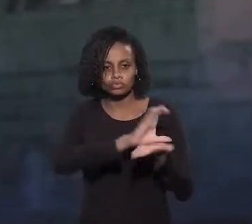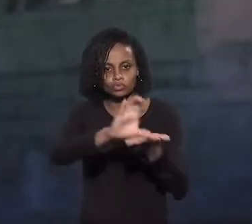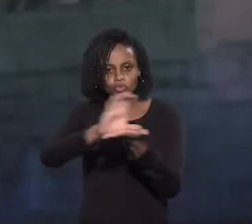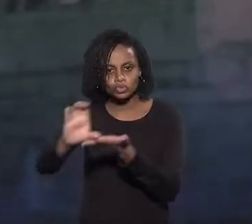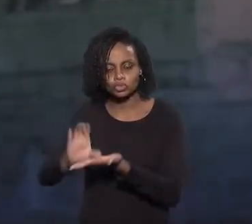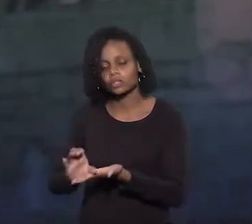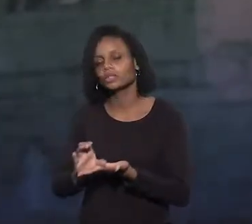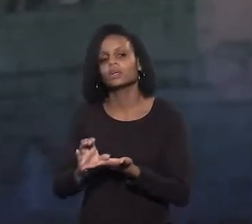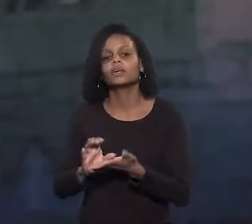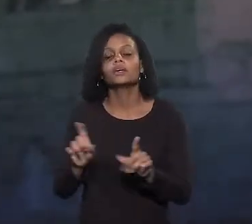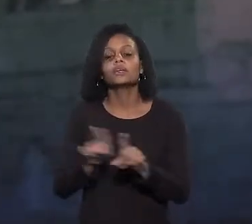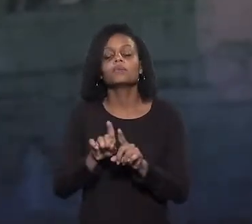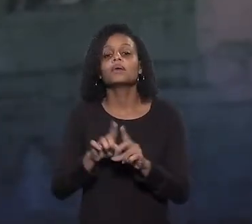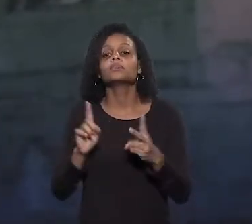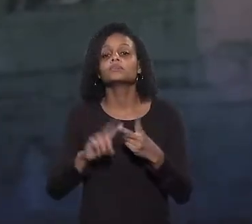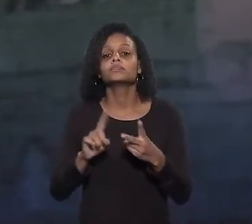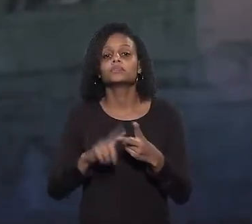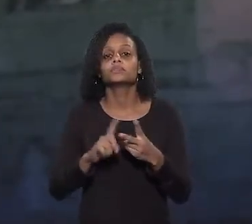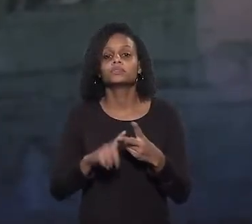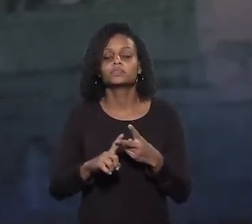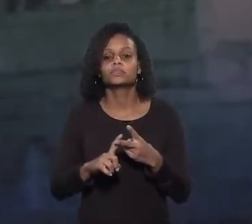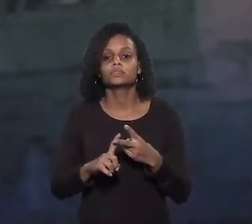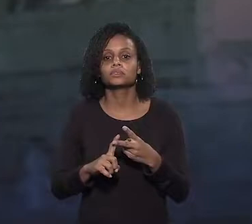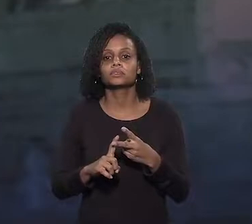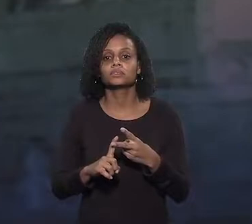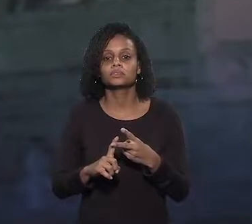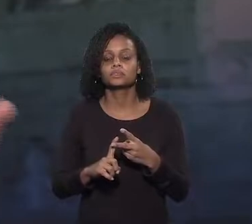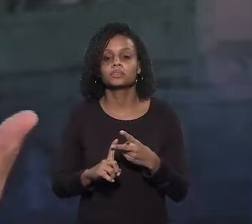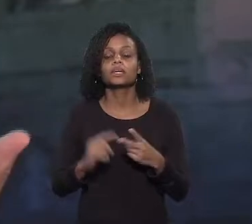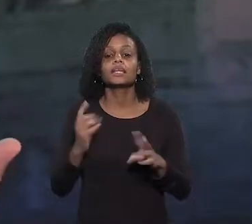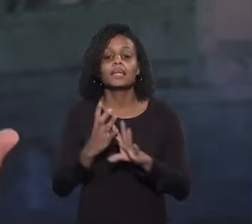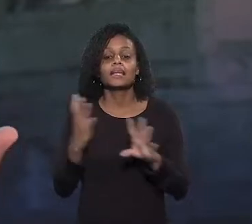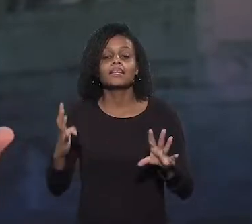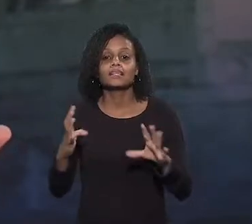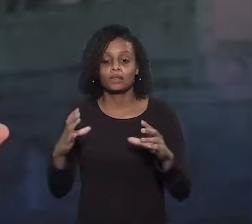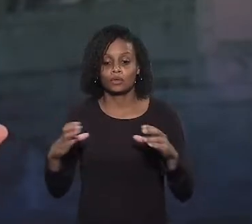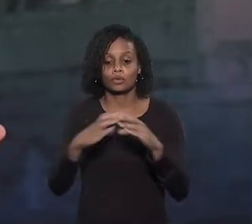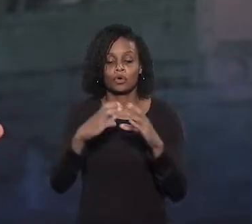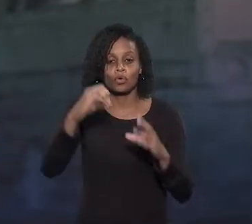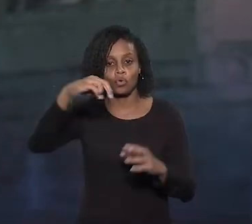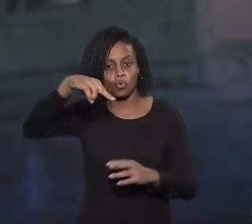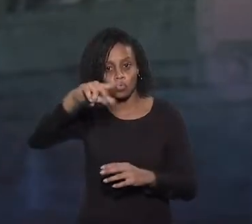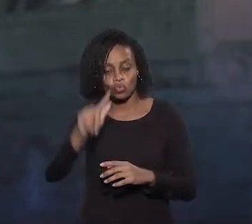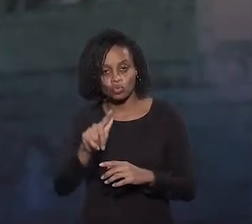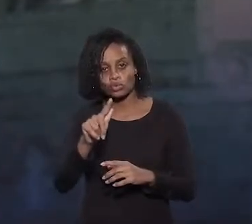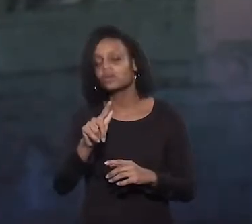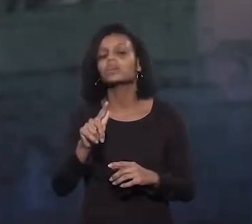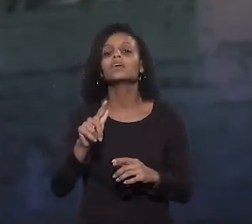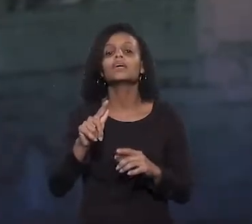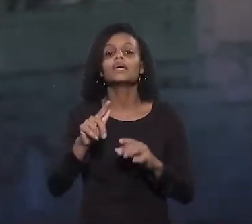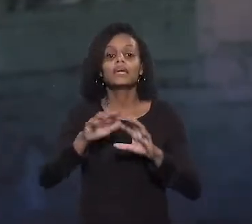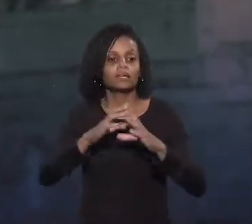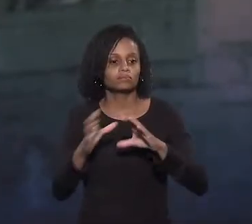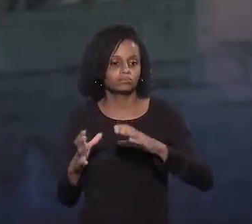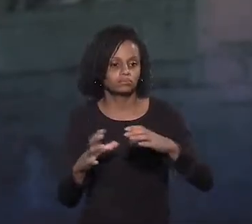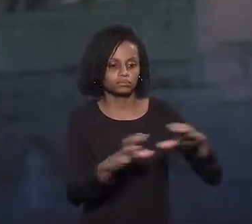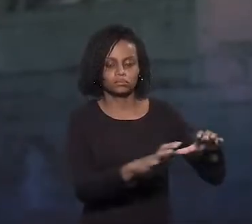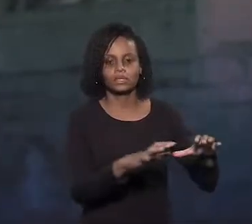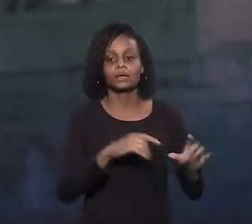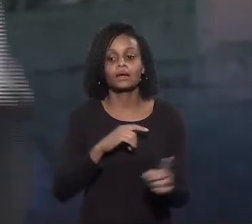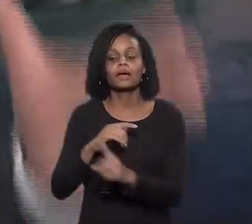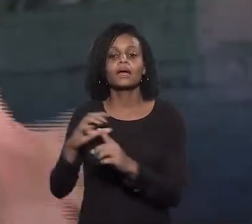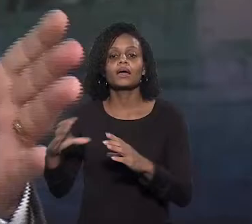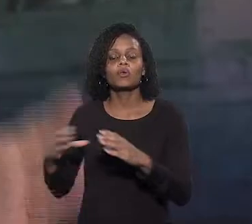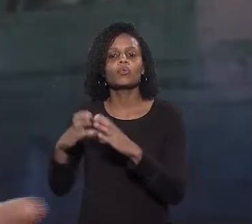a credibilidade. Segundo, afastar as filantrópicas das pilantrópicas. Ou seja, as sérias têm que